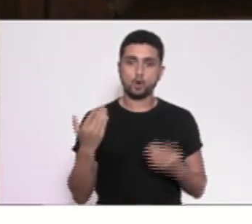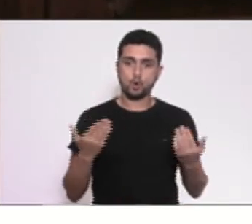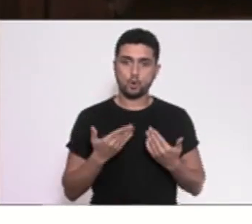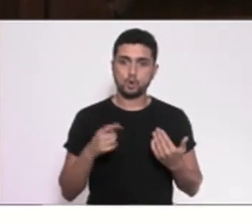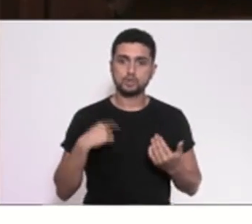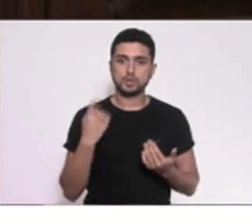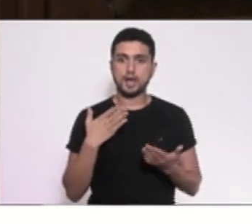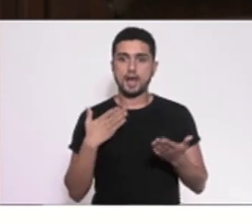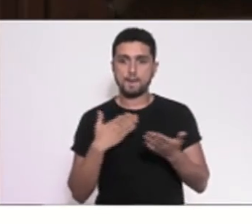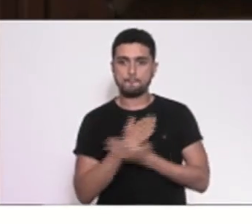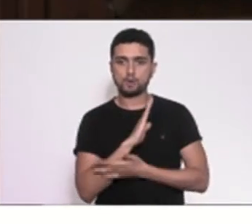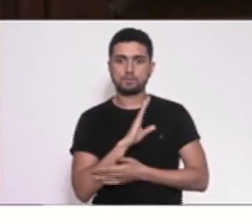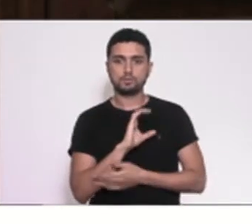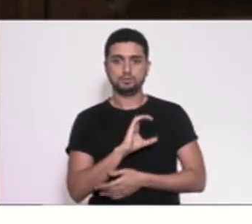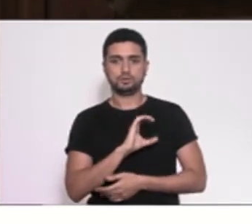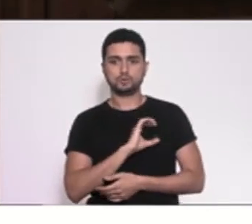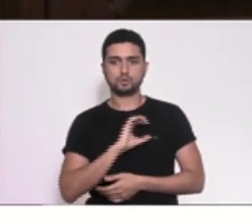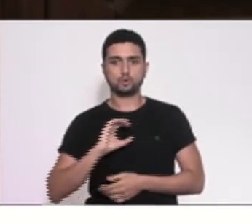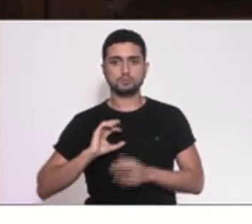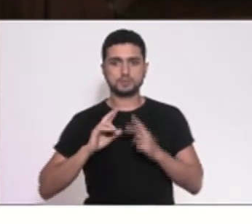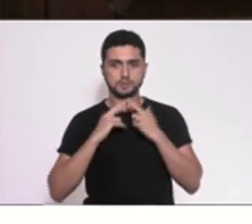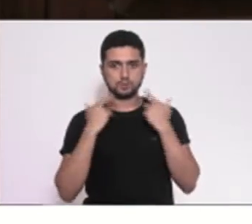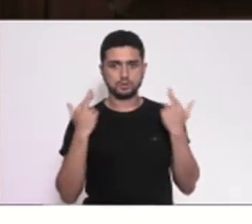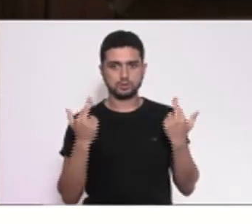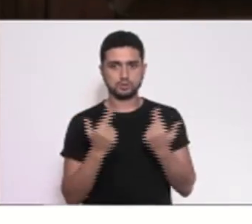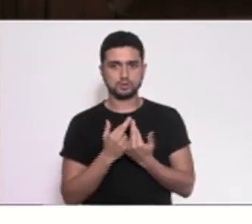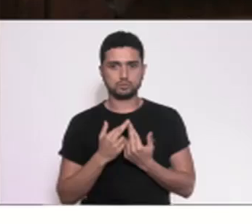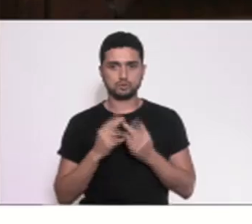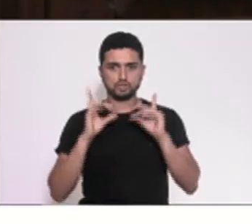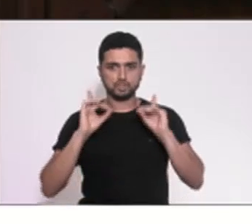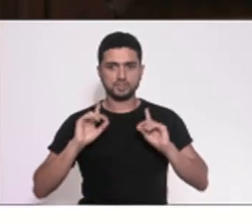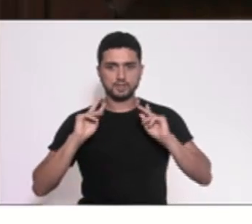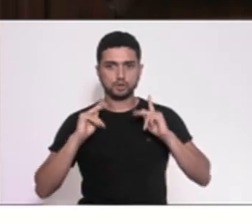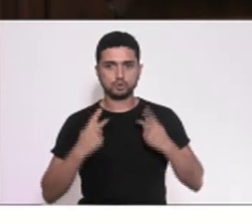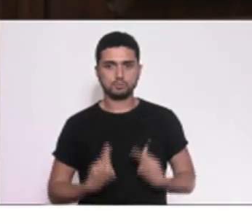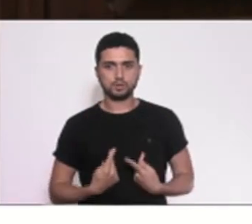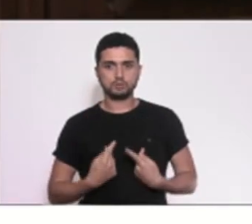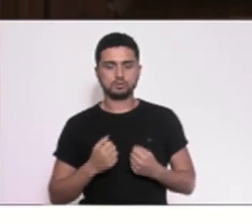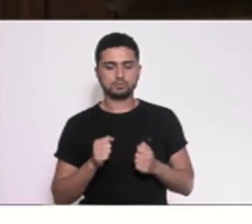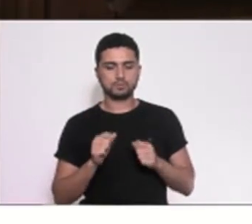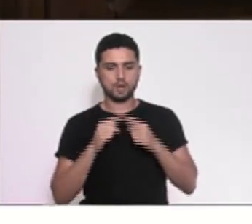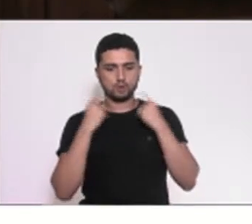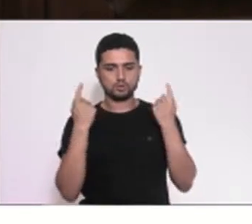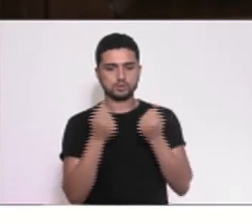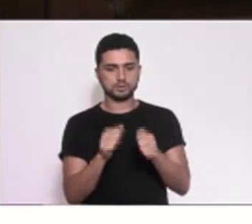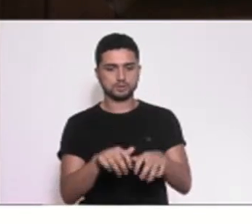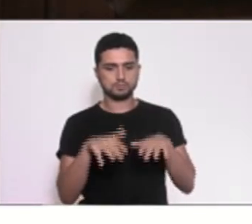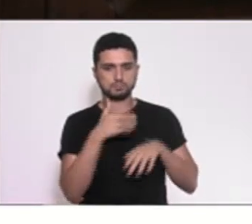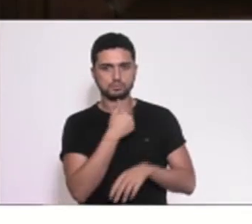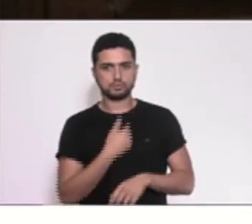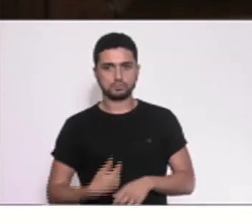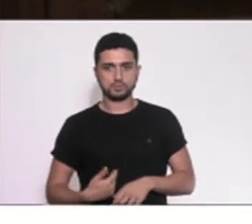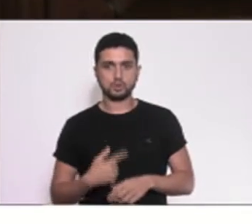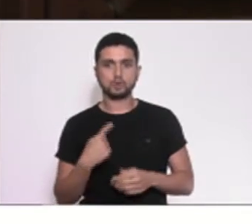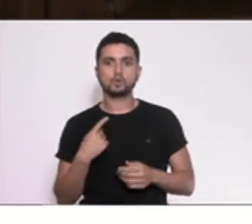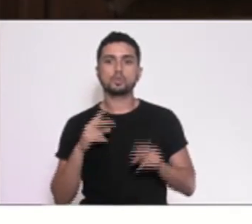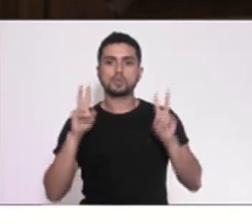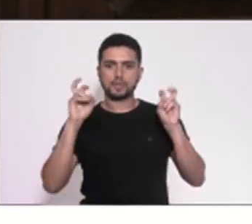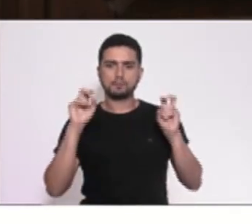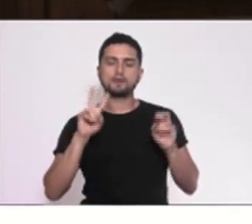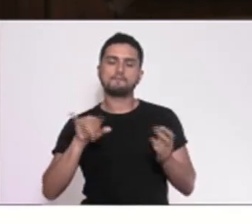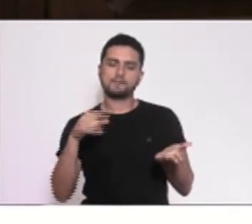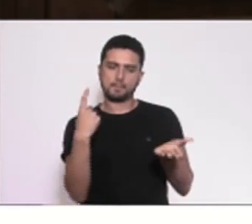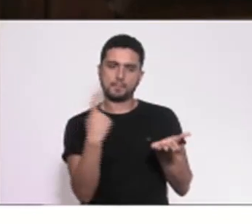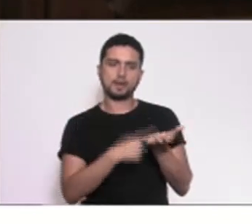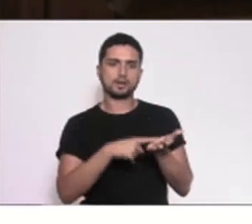na reunião da Comissão de Direitos Humanos, uma audiência pública com esse tema, que será, a gente ainda vai marcar a